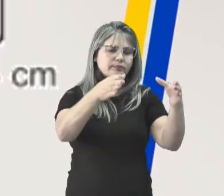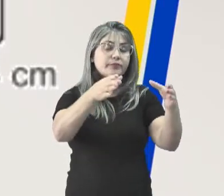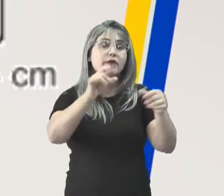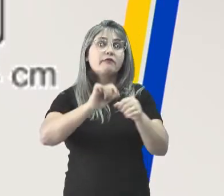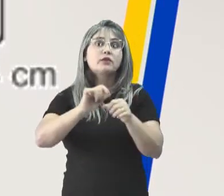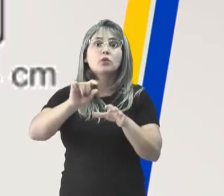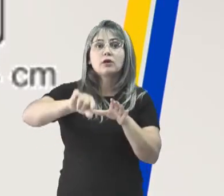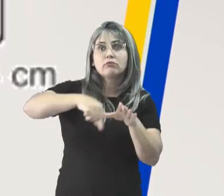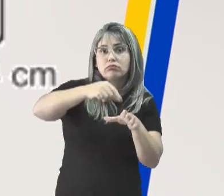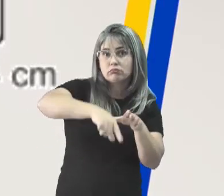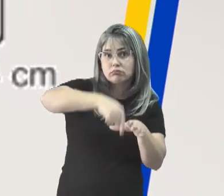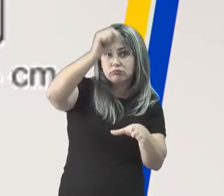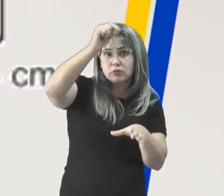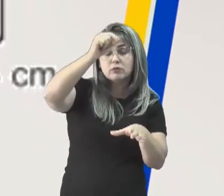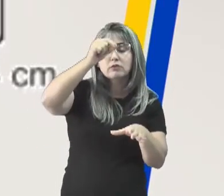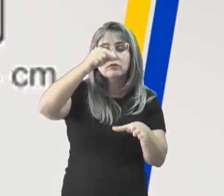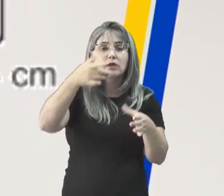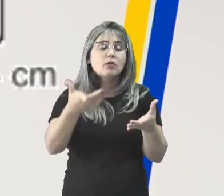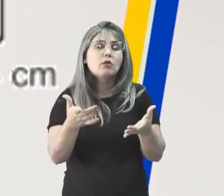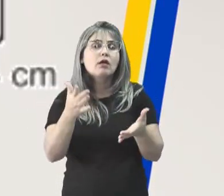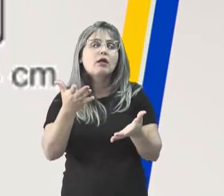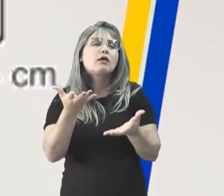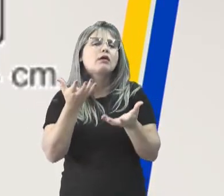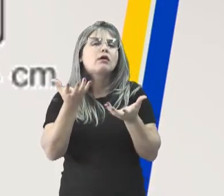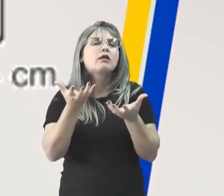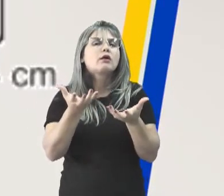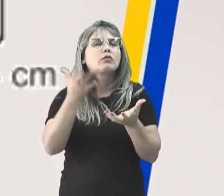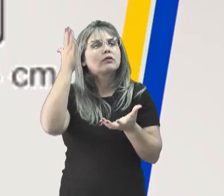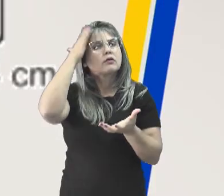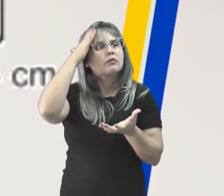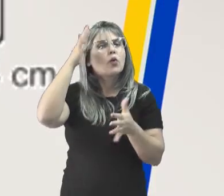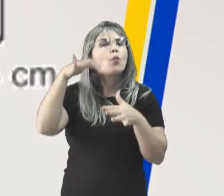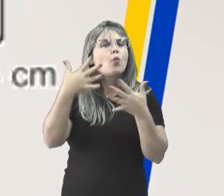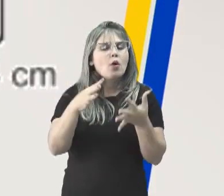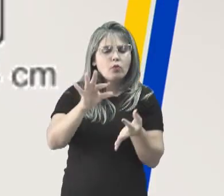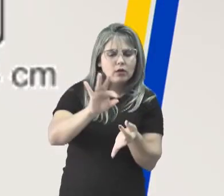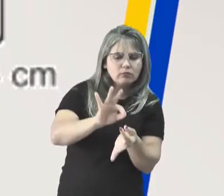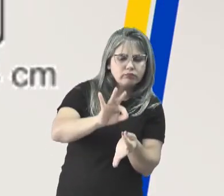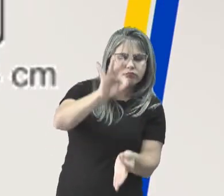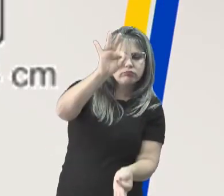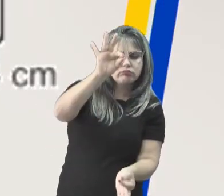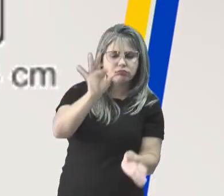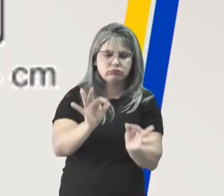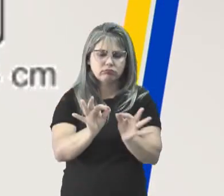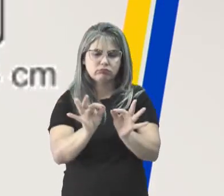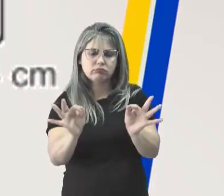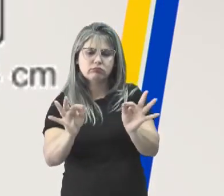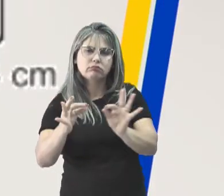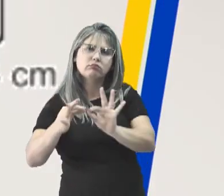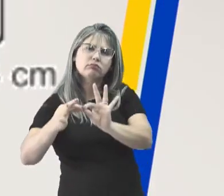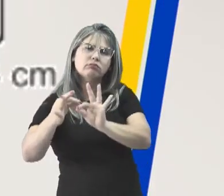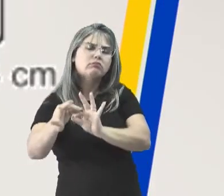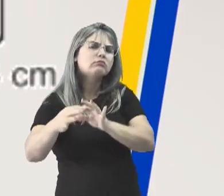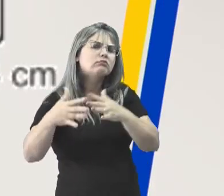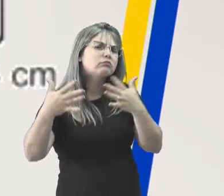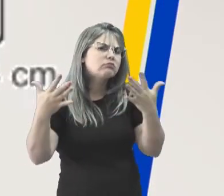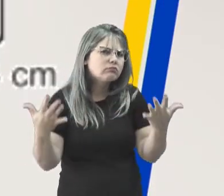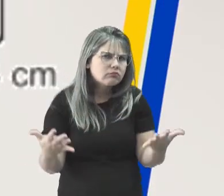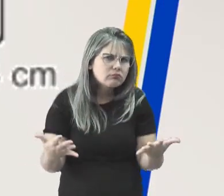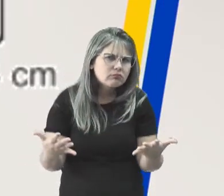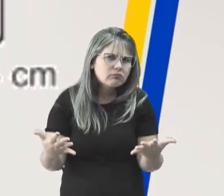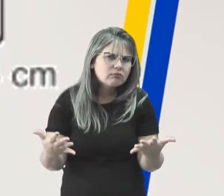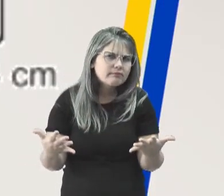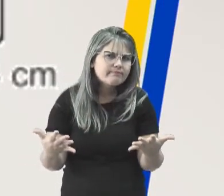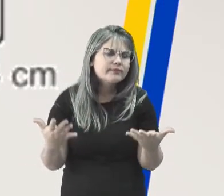e ele quer saber qual é o volume desse prisma em decímetros cúbicos. E aí você percebe de cara que nós temos medidas ali